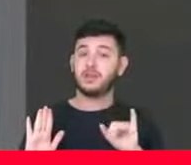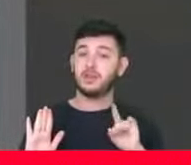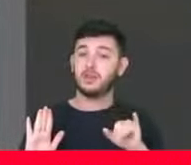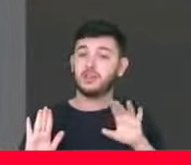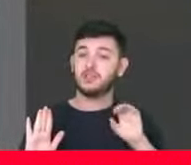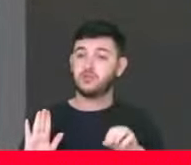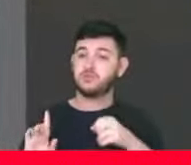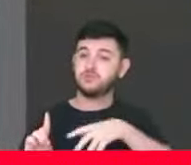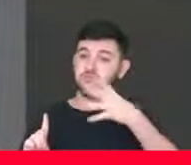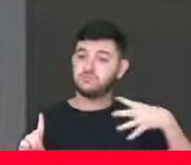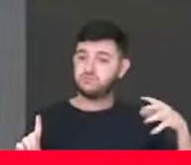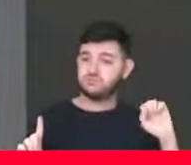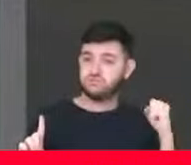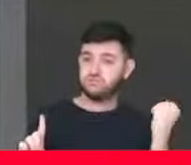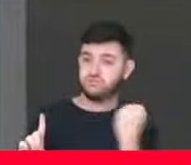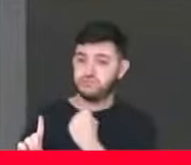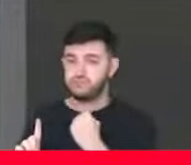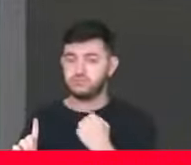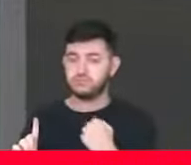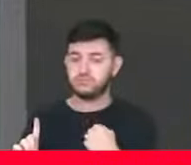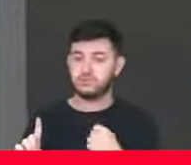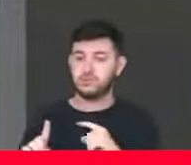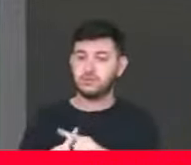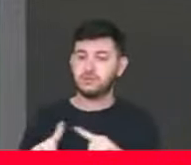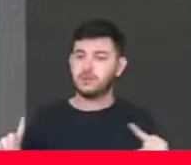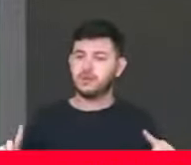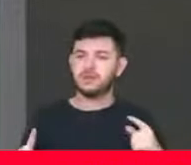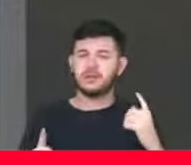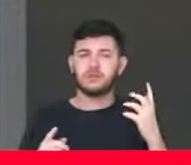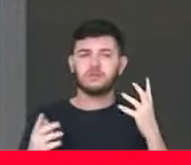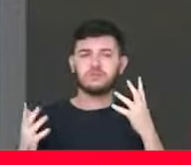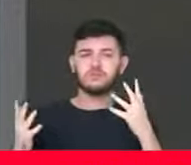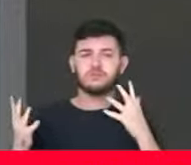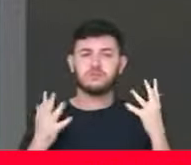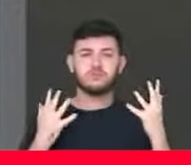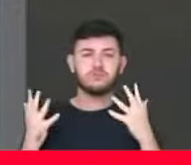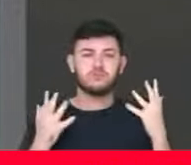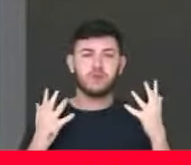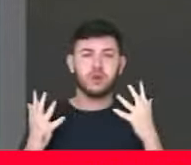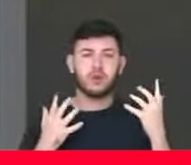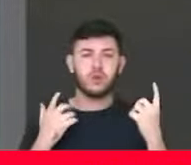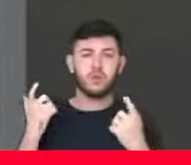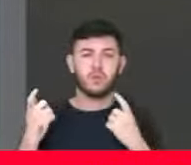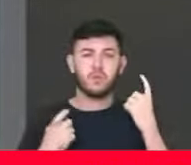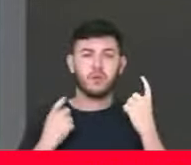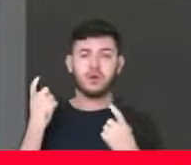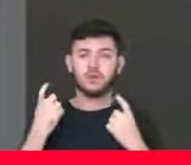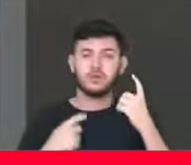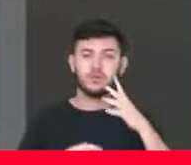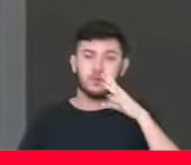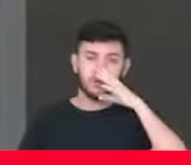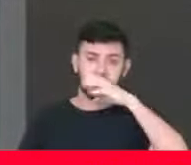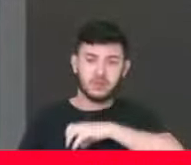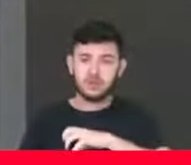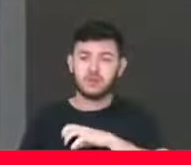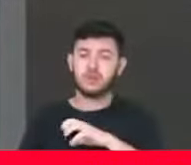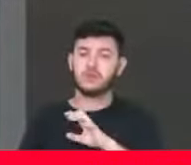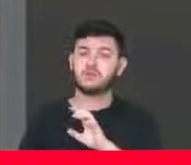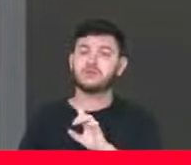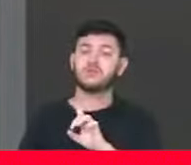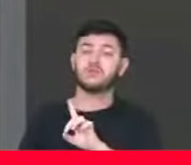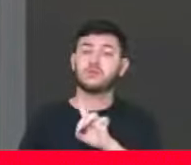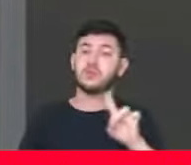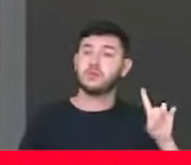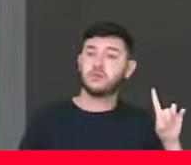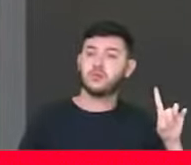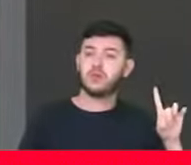aqui preocupado pelas tentativas insistentes dos deputados da ala comunista em